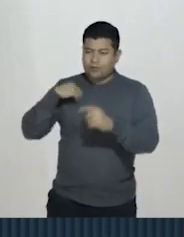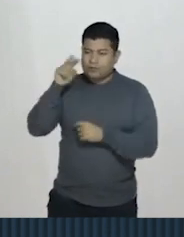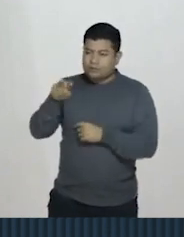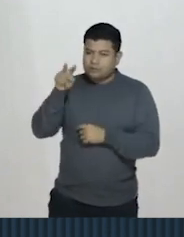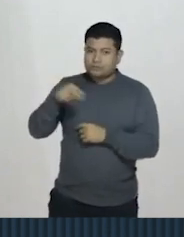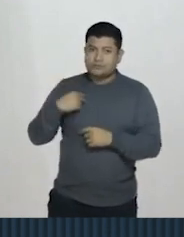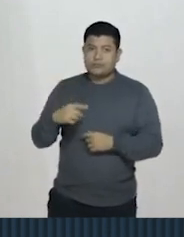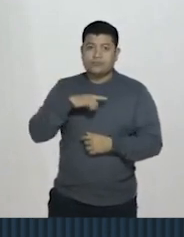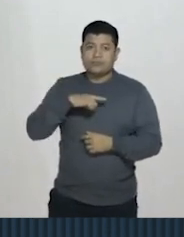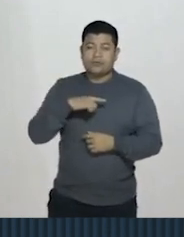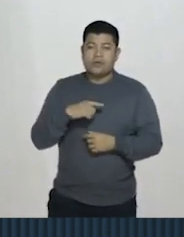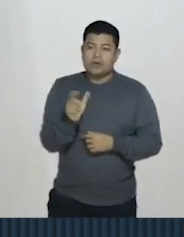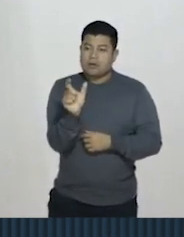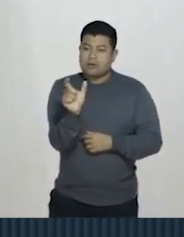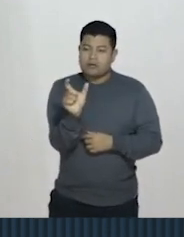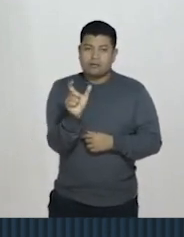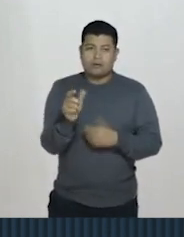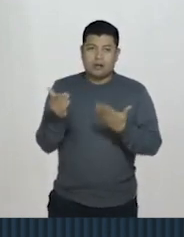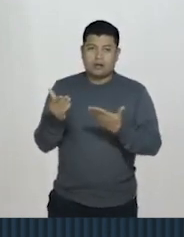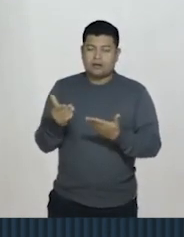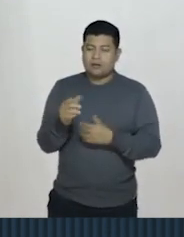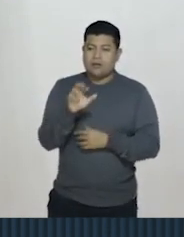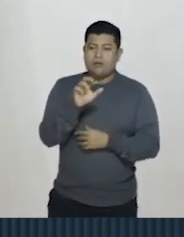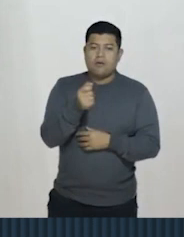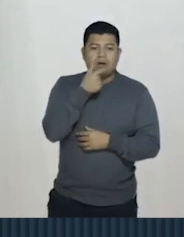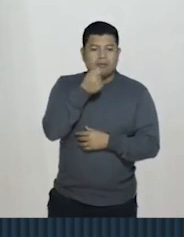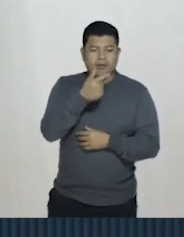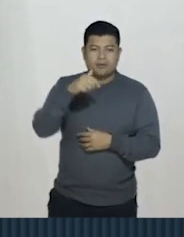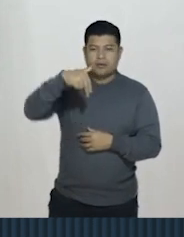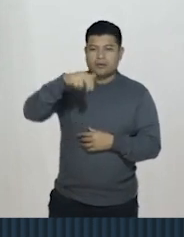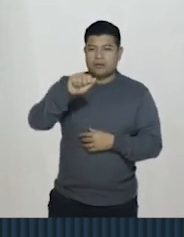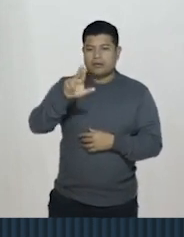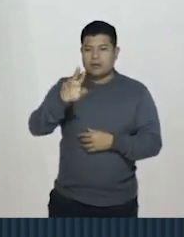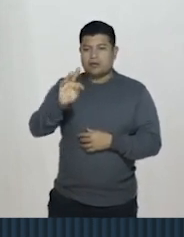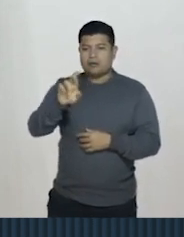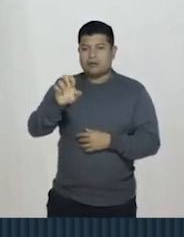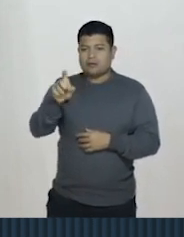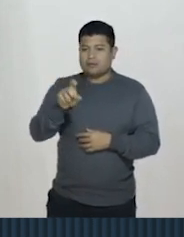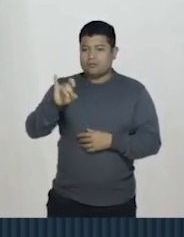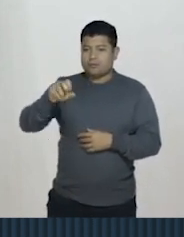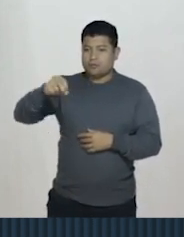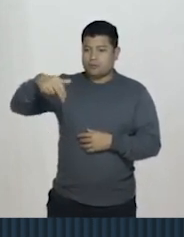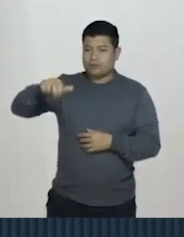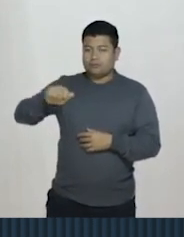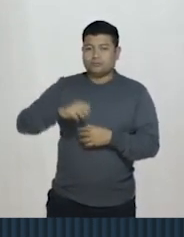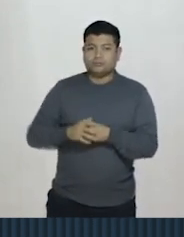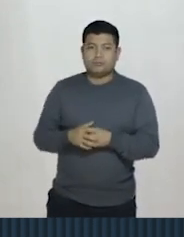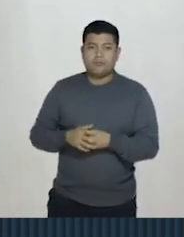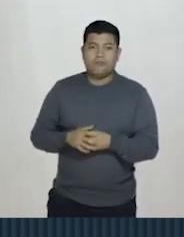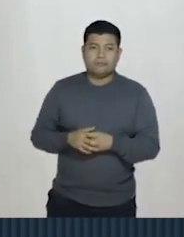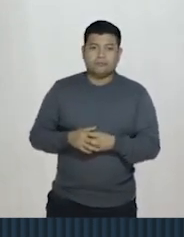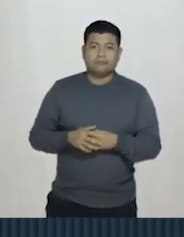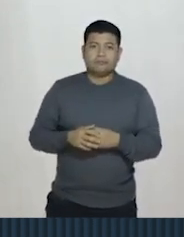chamado naltrexona, não estou aqui receitando, mas que foi descoberto para em altas dosagens para quem usa drogas